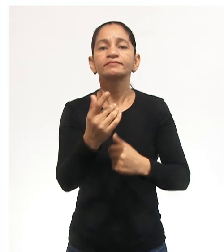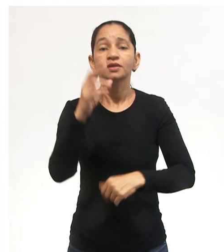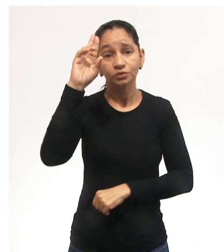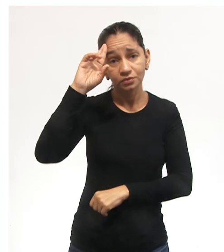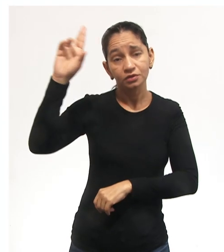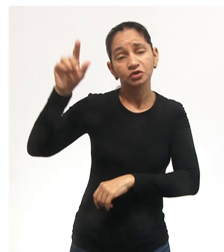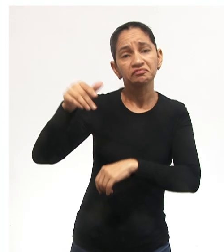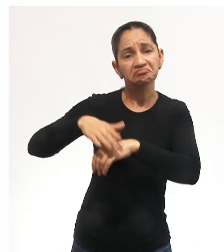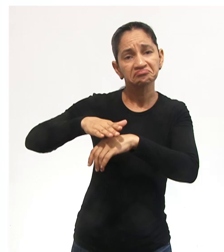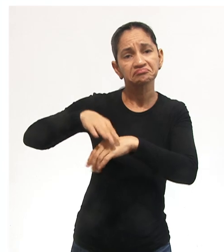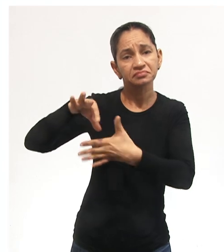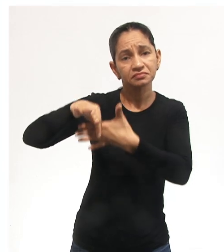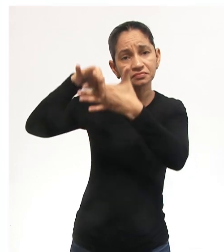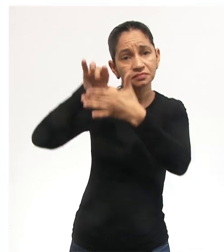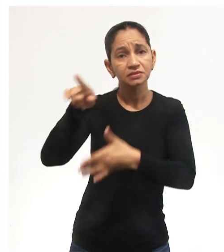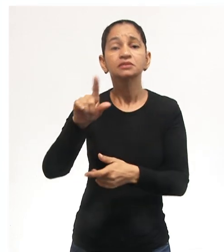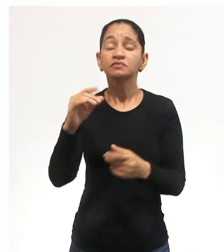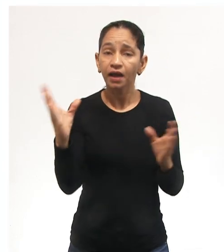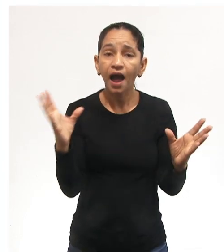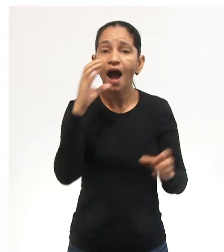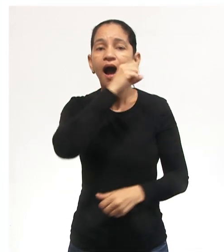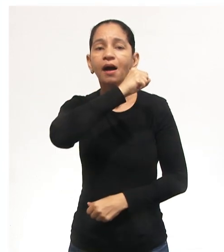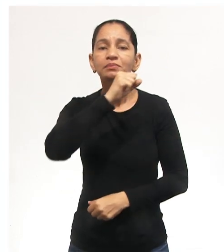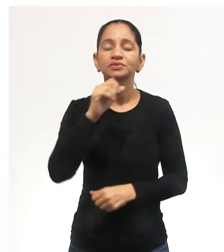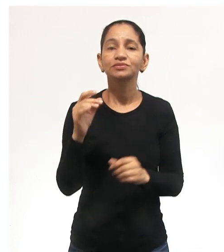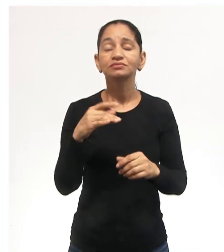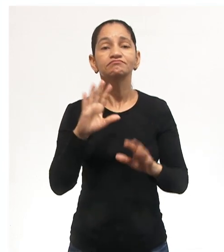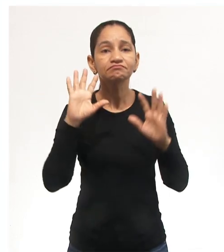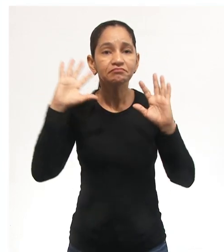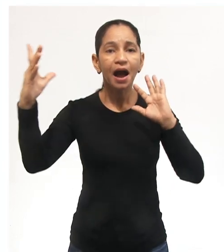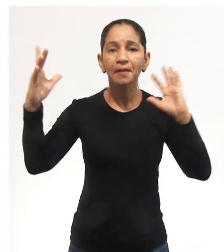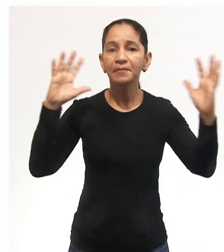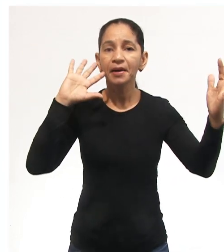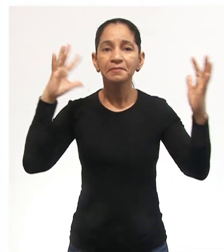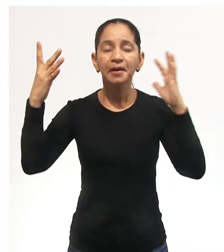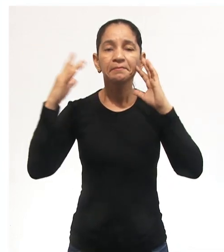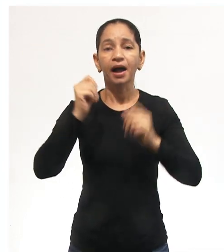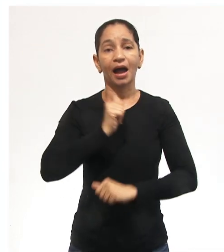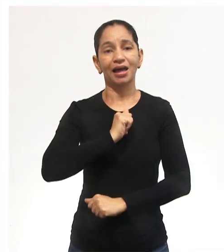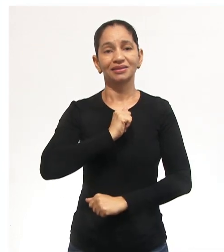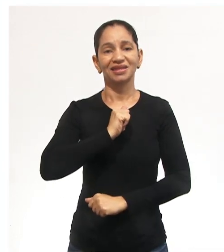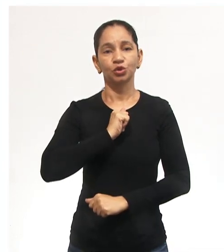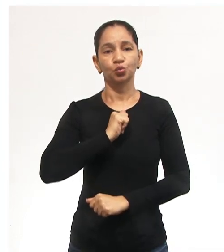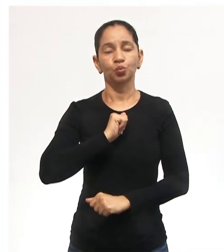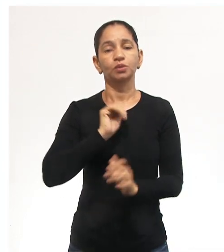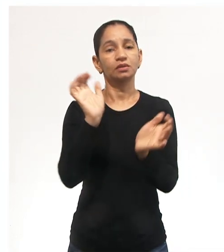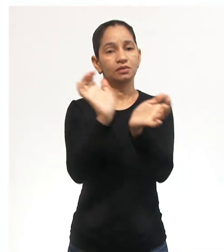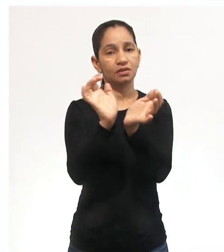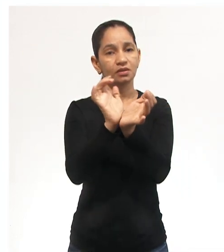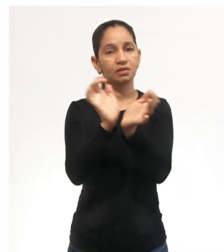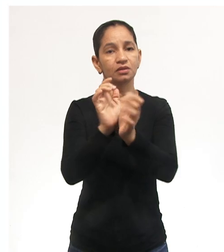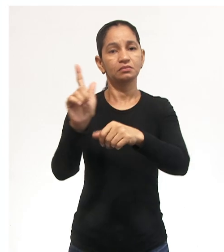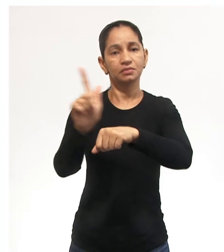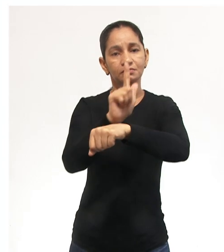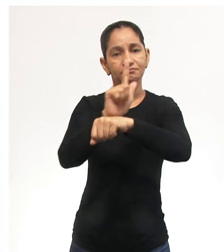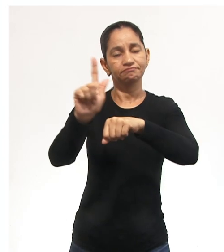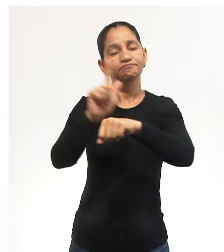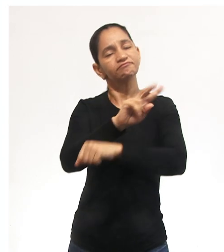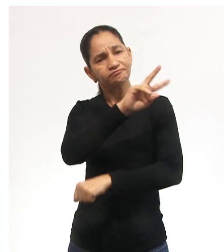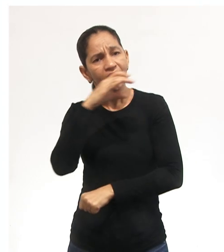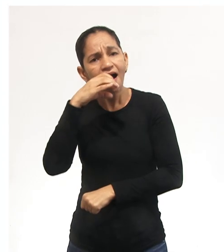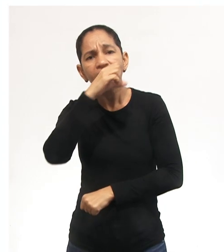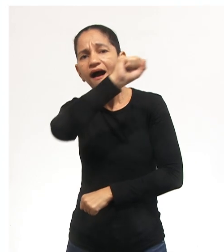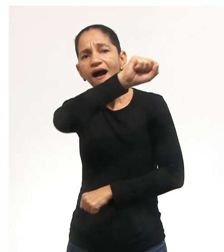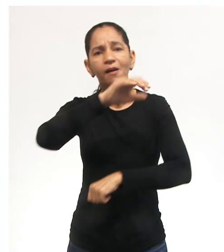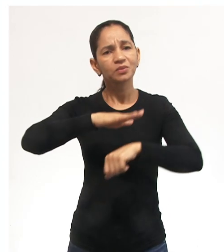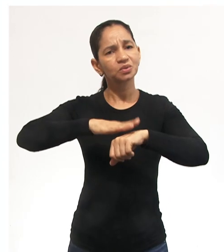automatizar processos e melhorar as decisões que serão tomadas pela equipe de gestão lá da empresa, os gestores